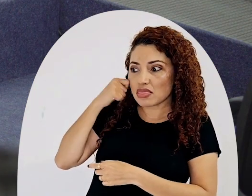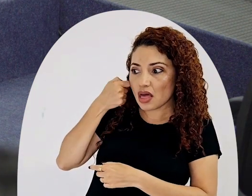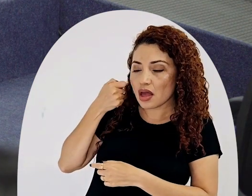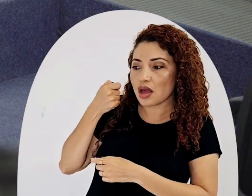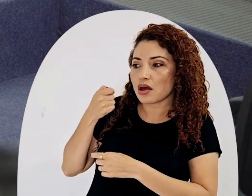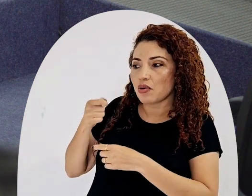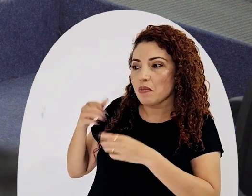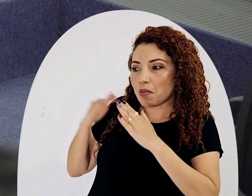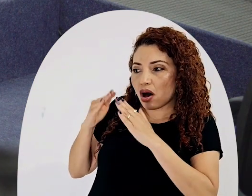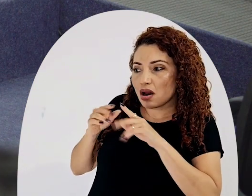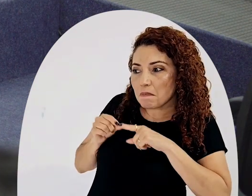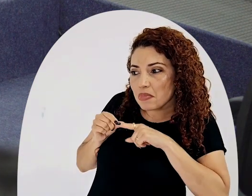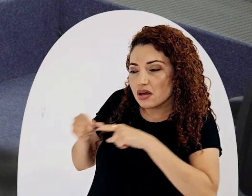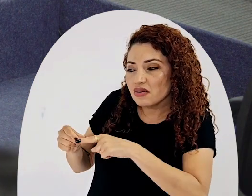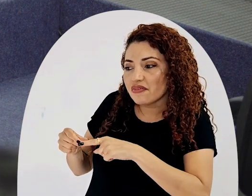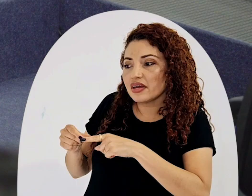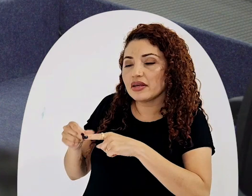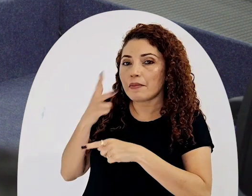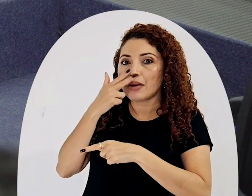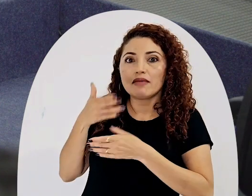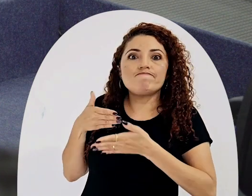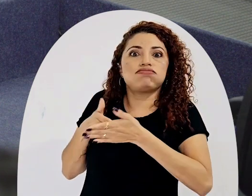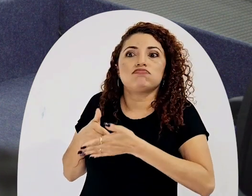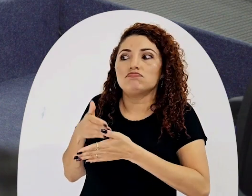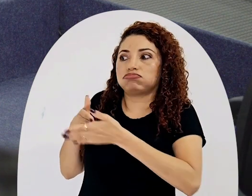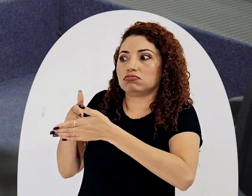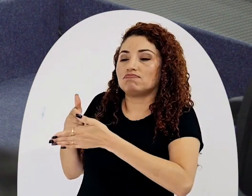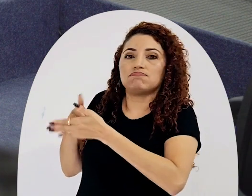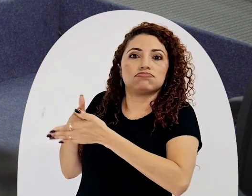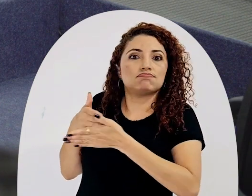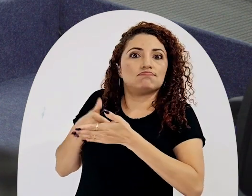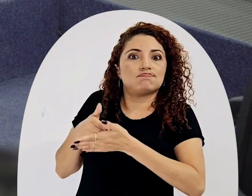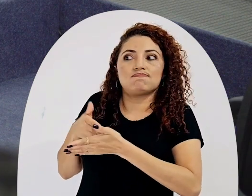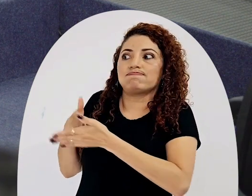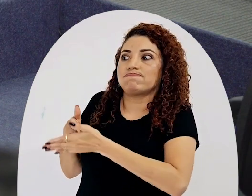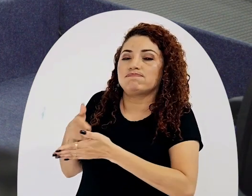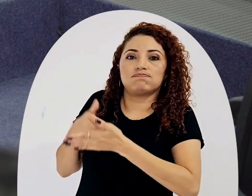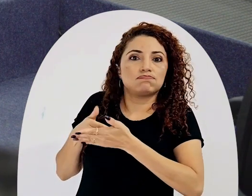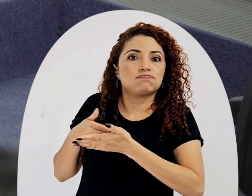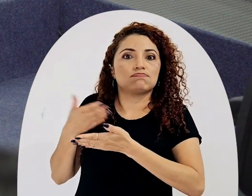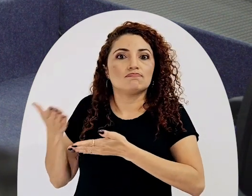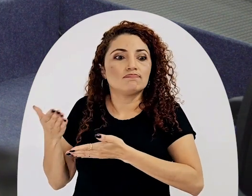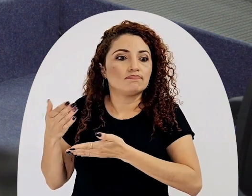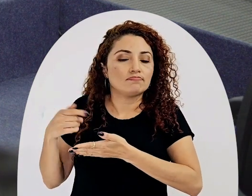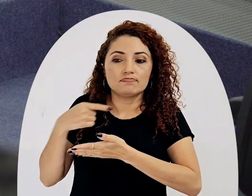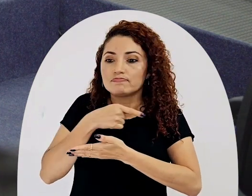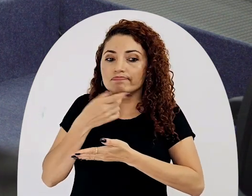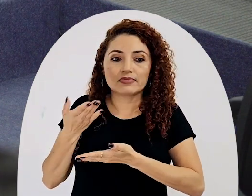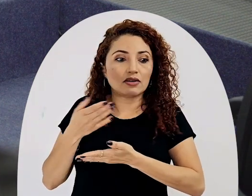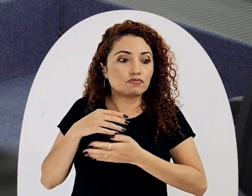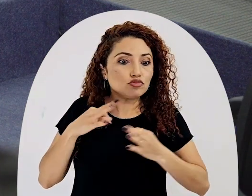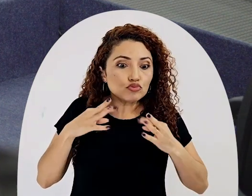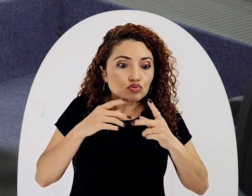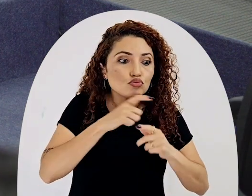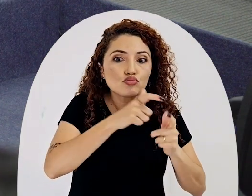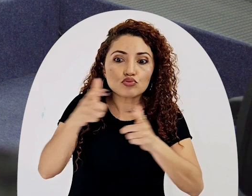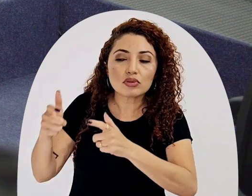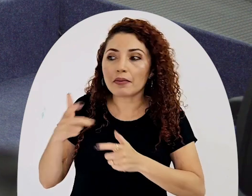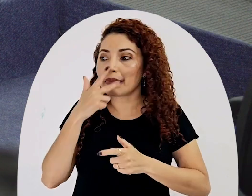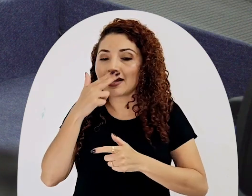negros periféricos. E que isso é refletido em todas as estruturas que nós temos a possibilidade de